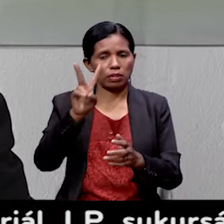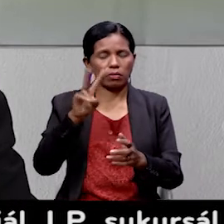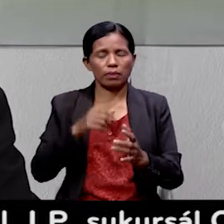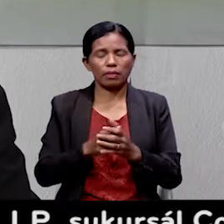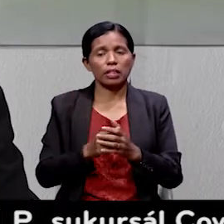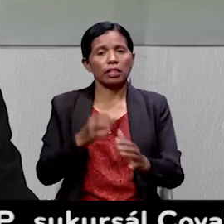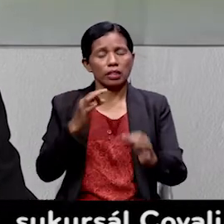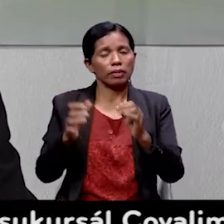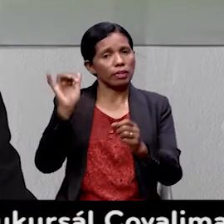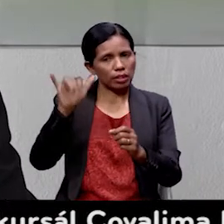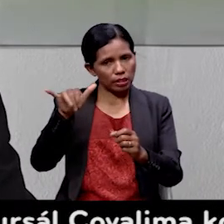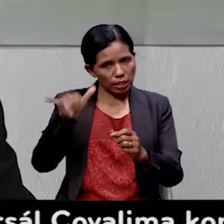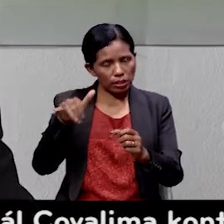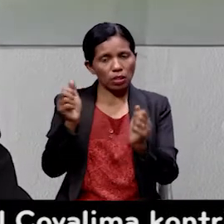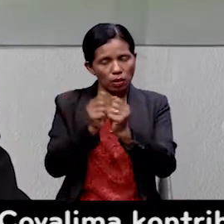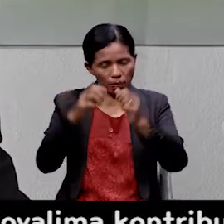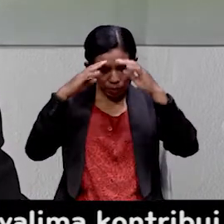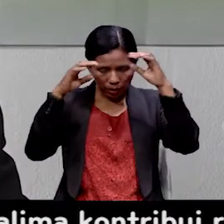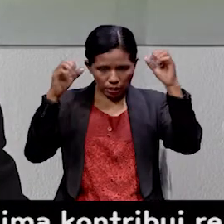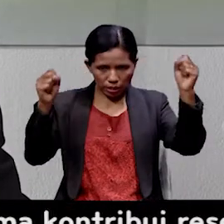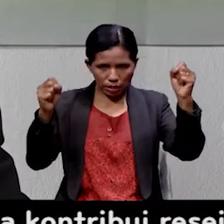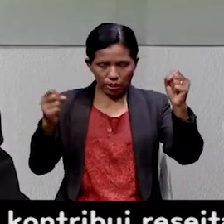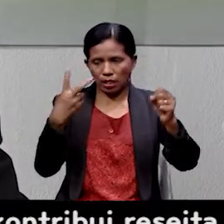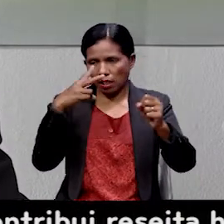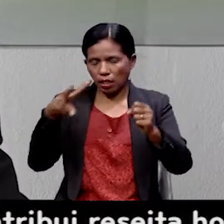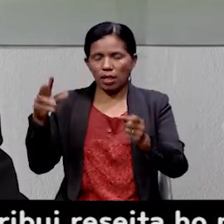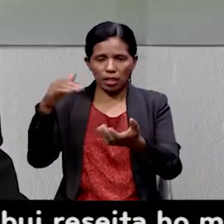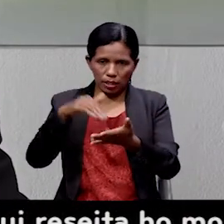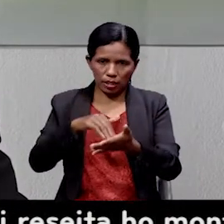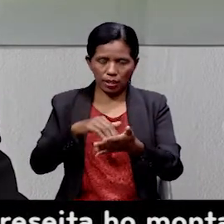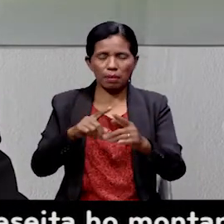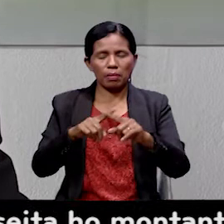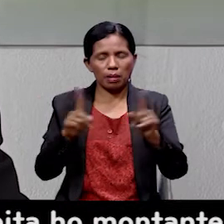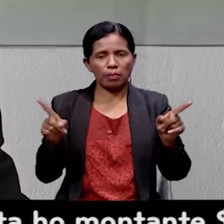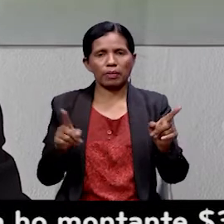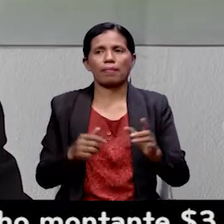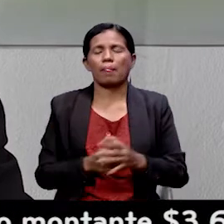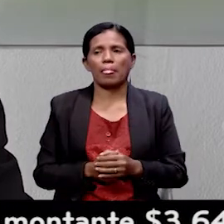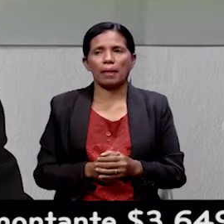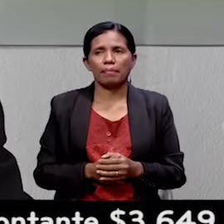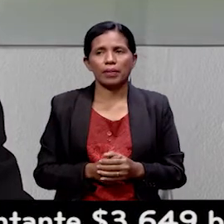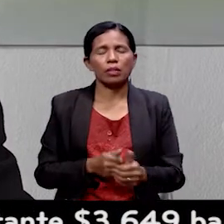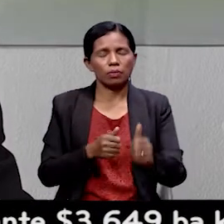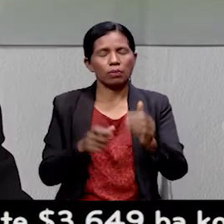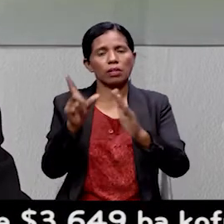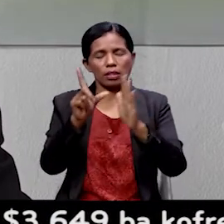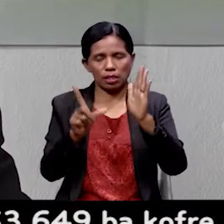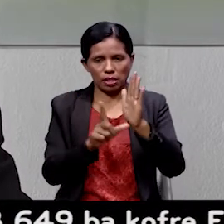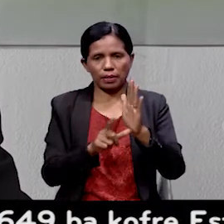Quando concorda o presidente, reformula. Se boate né, inconstitucional do né?